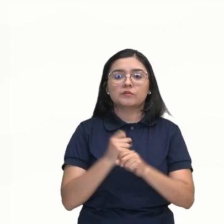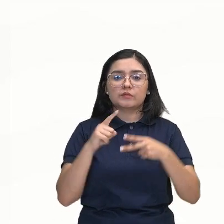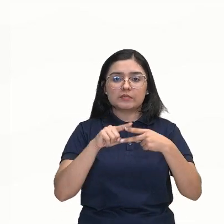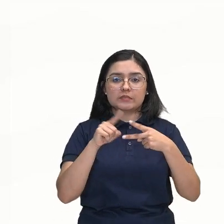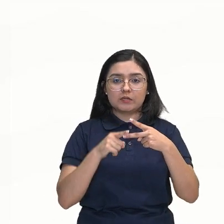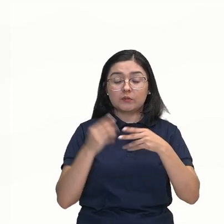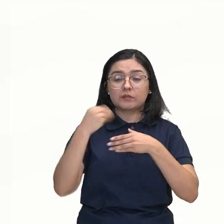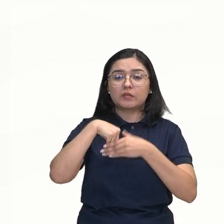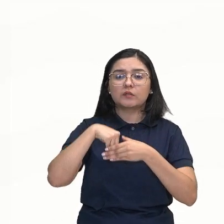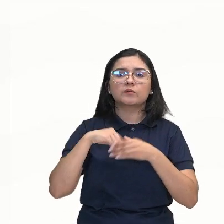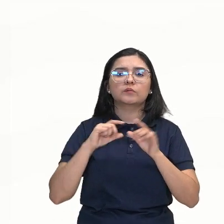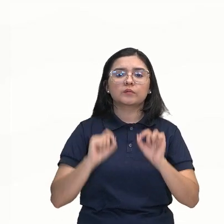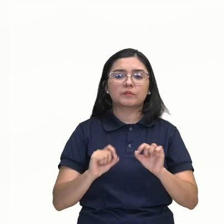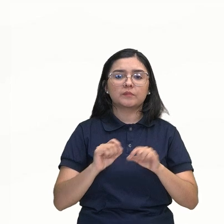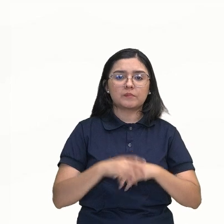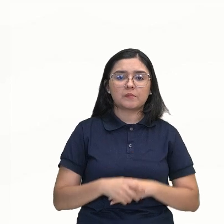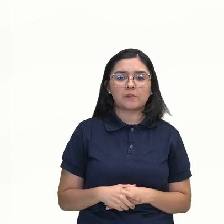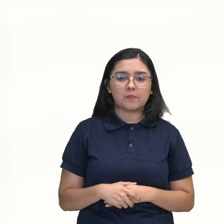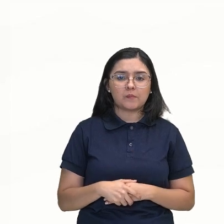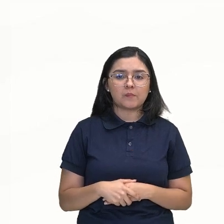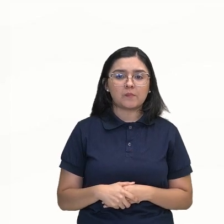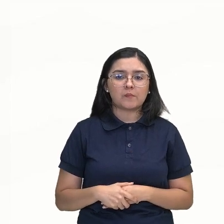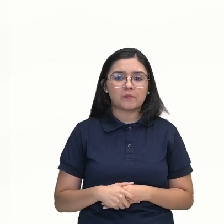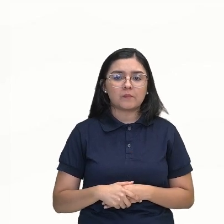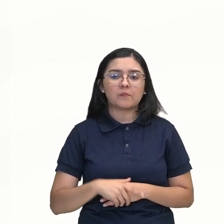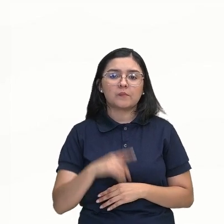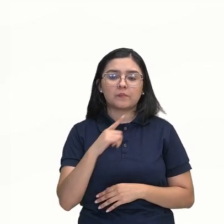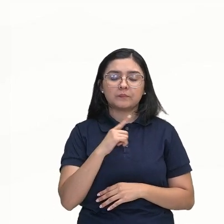internos, decompomos o polígono em